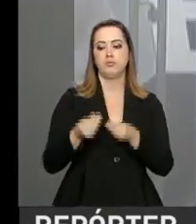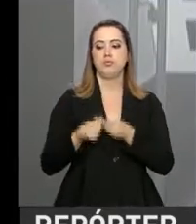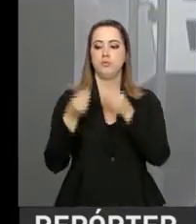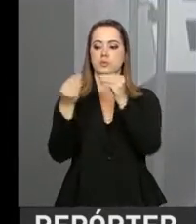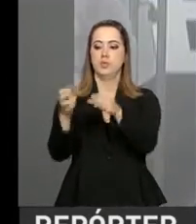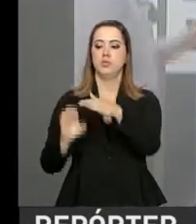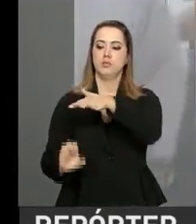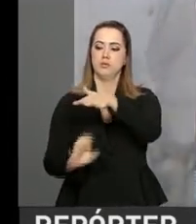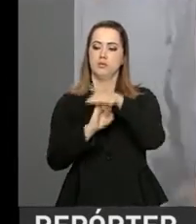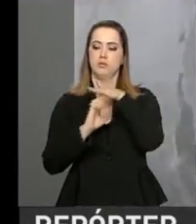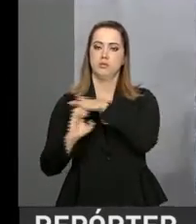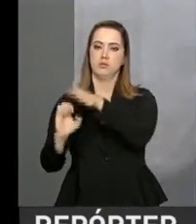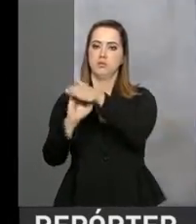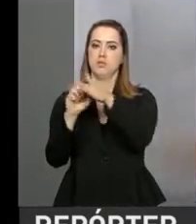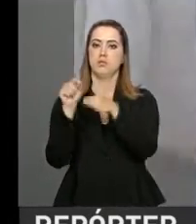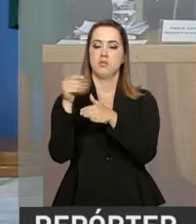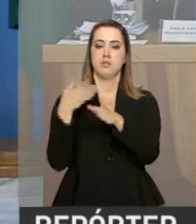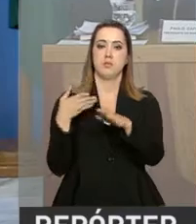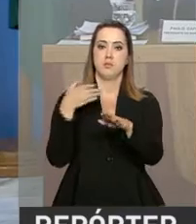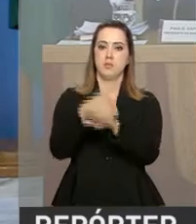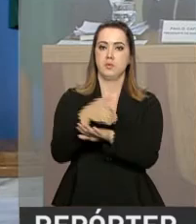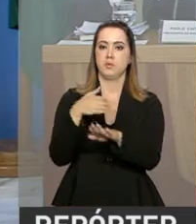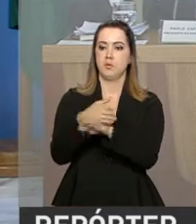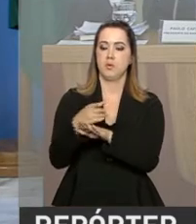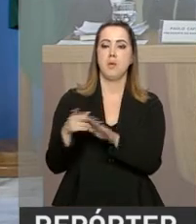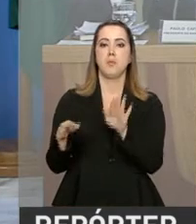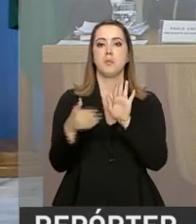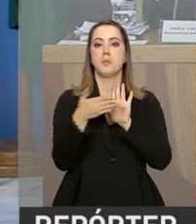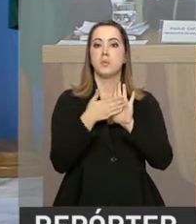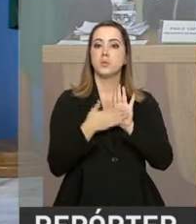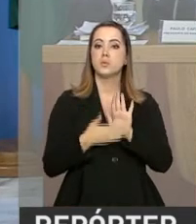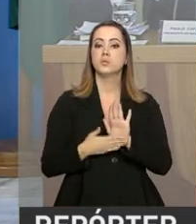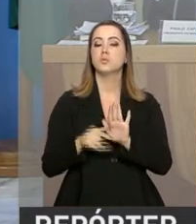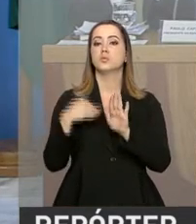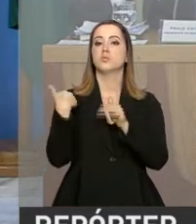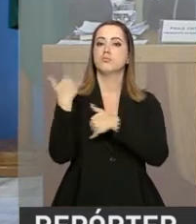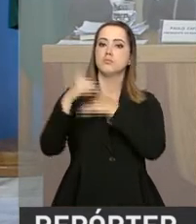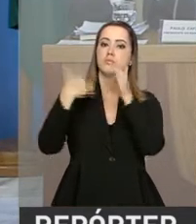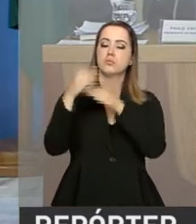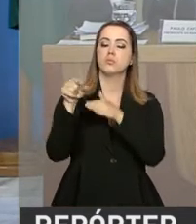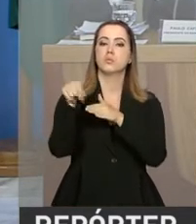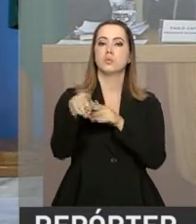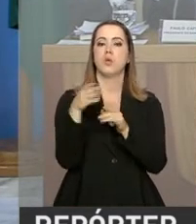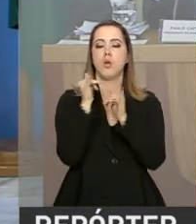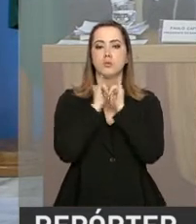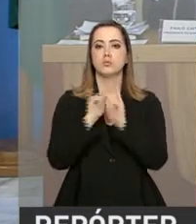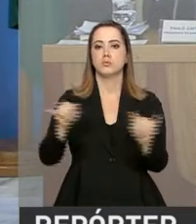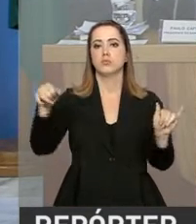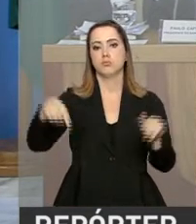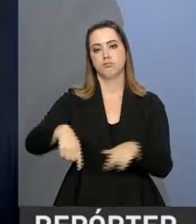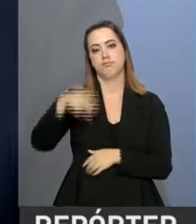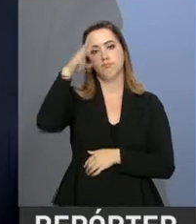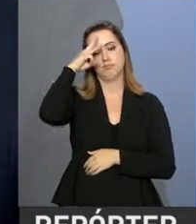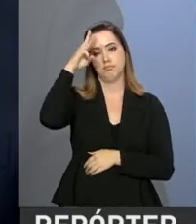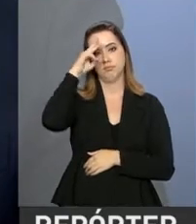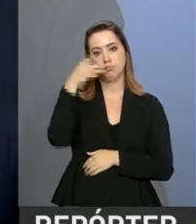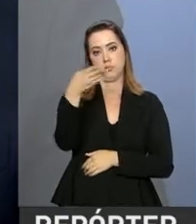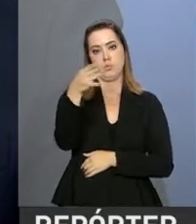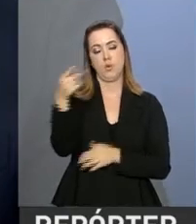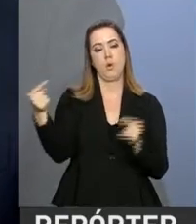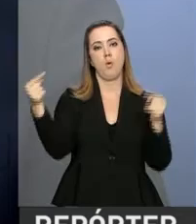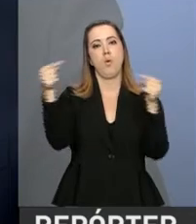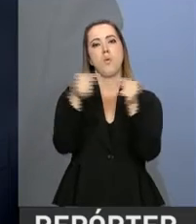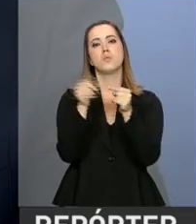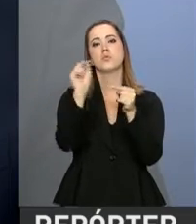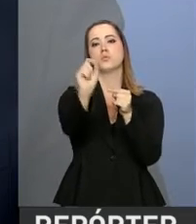empresas que quiserem participar do Projeto Crescer o programa de parceria de investimentos do governo anunciado nesta terça-feira o